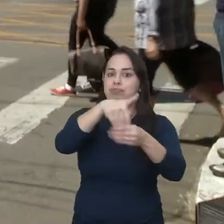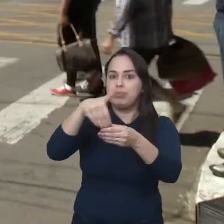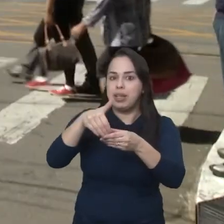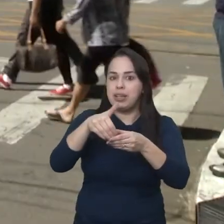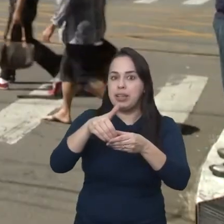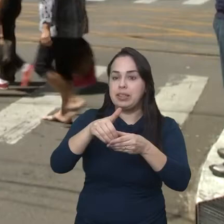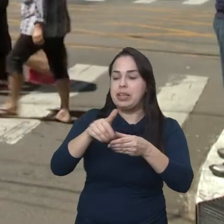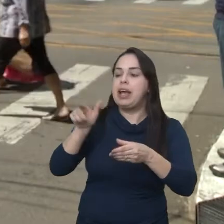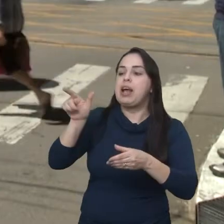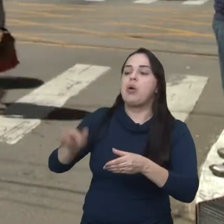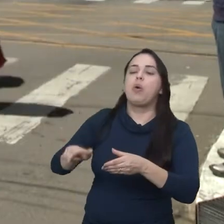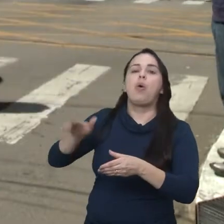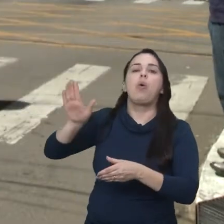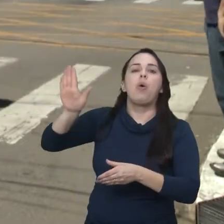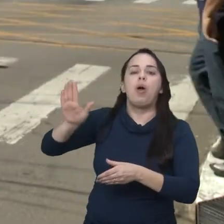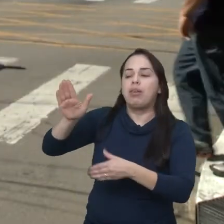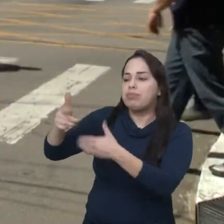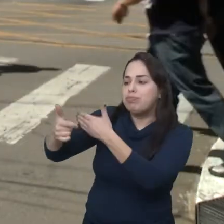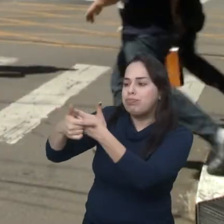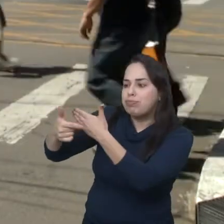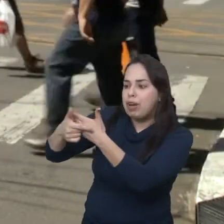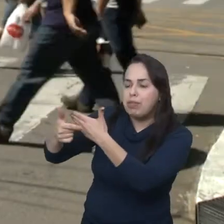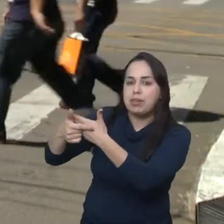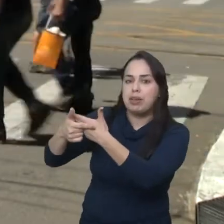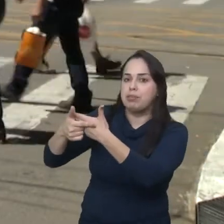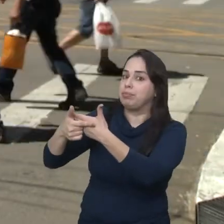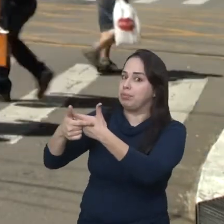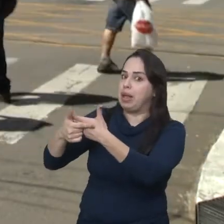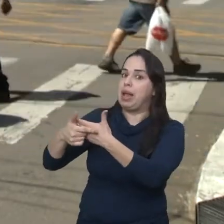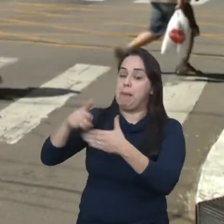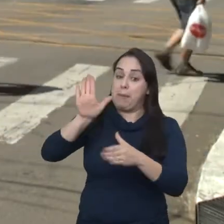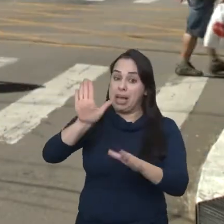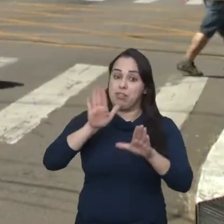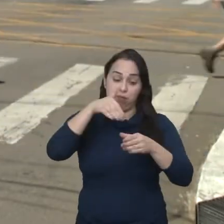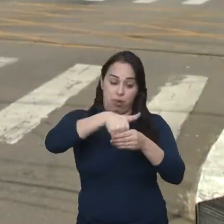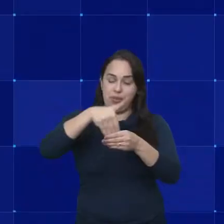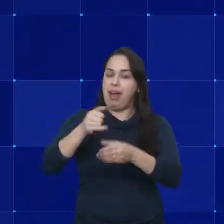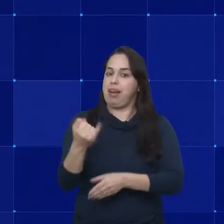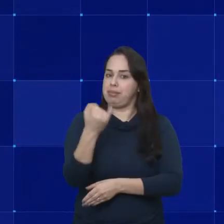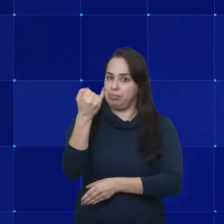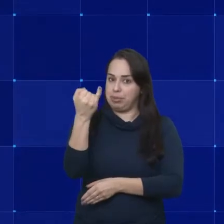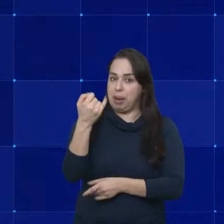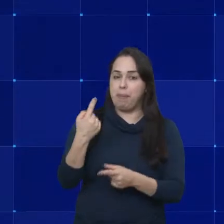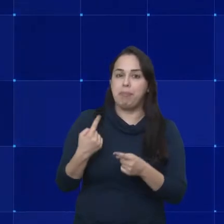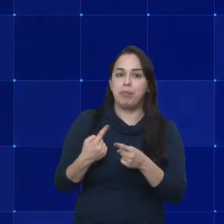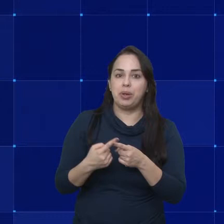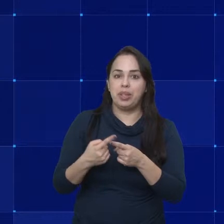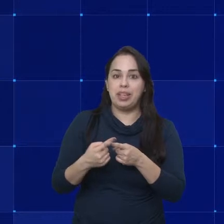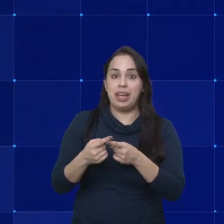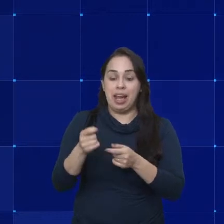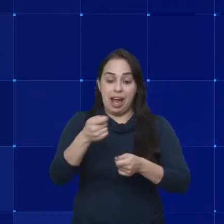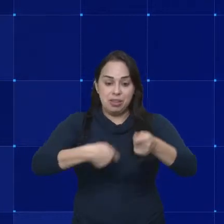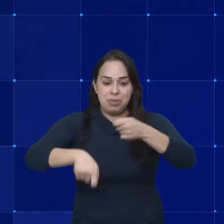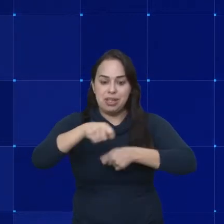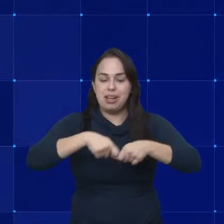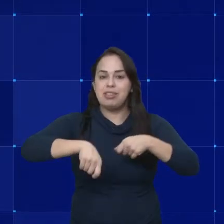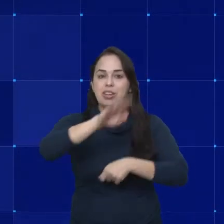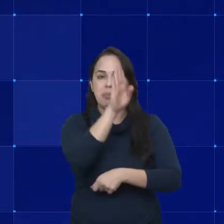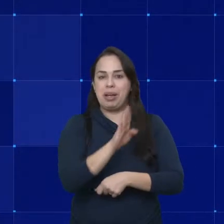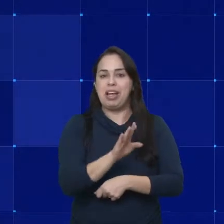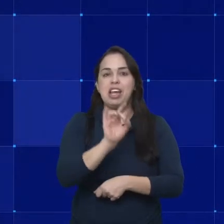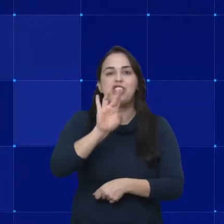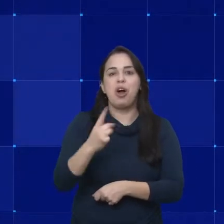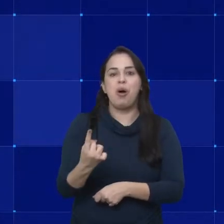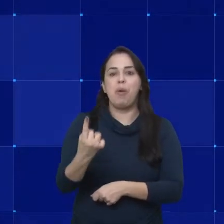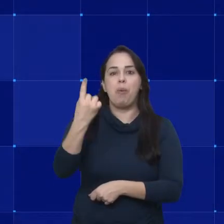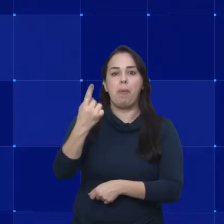que, independente do cargo, todos os votos têm seu peso e importância. Isso porque a administração do país não se